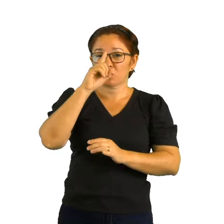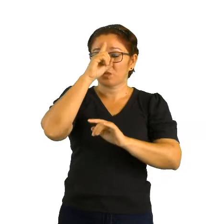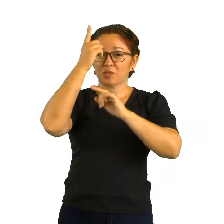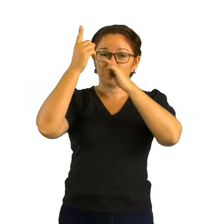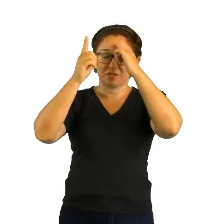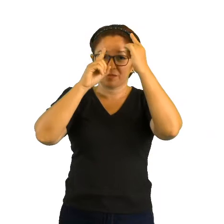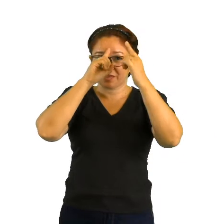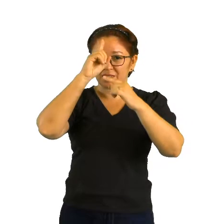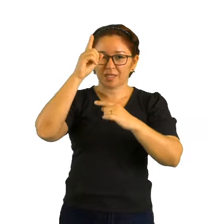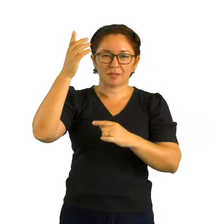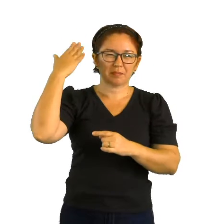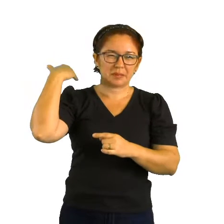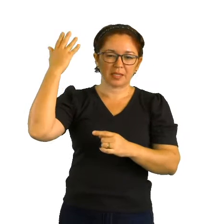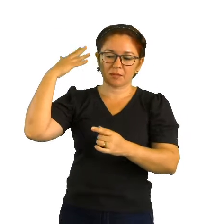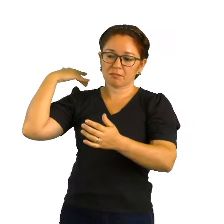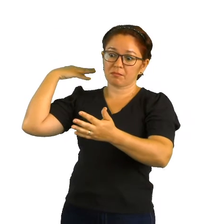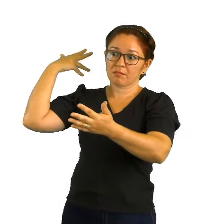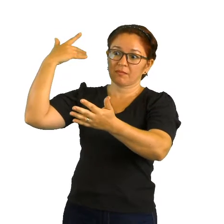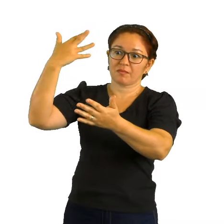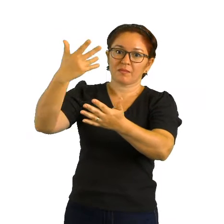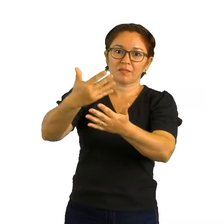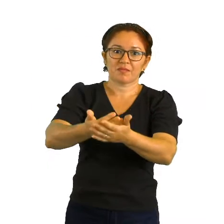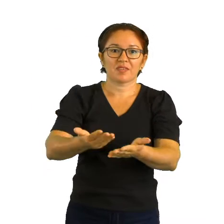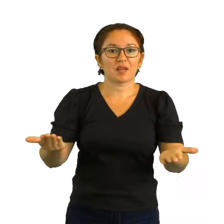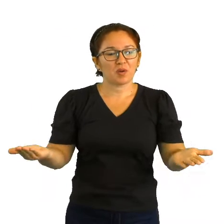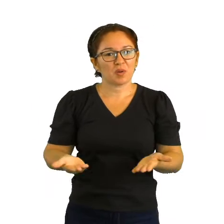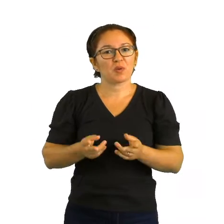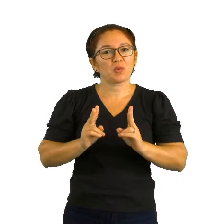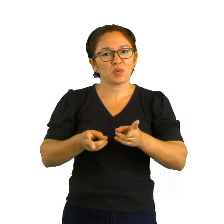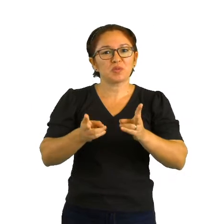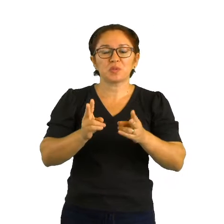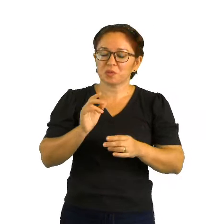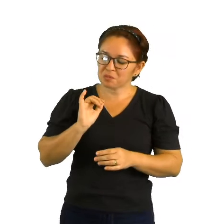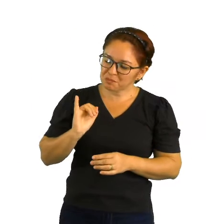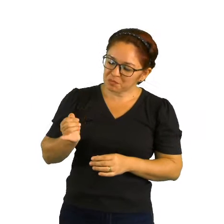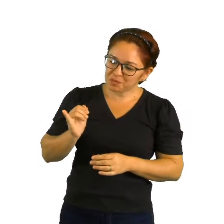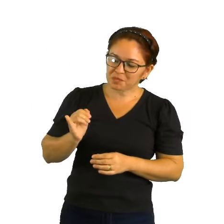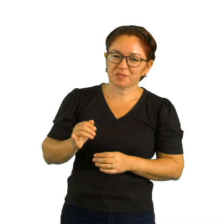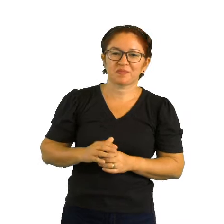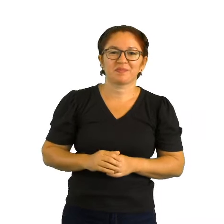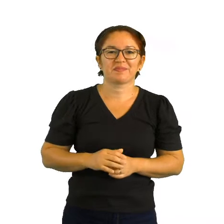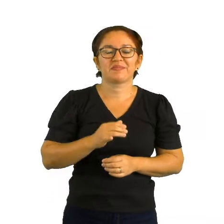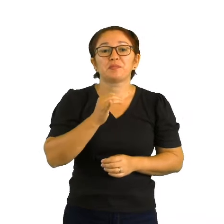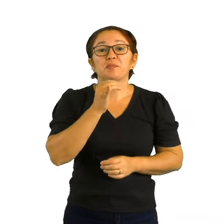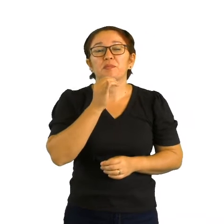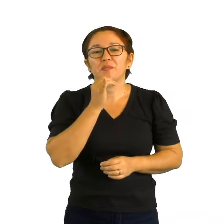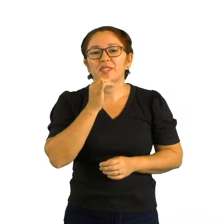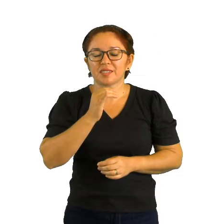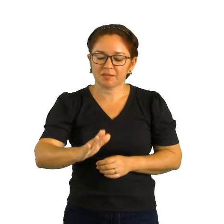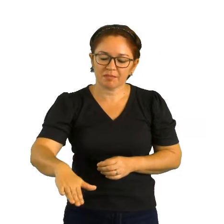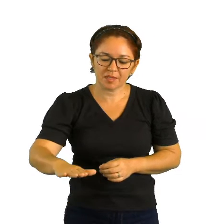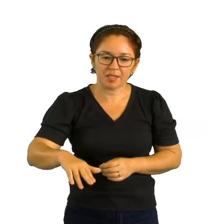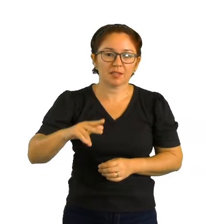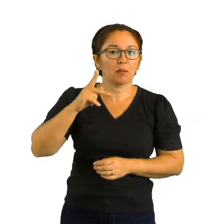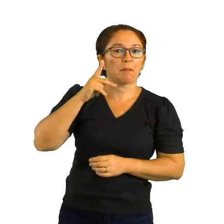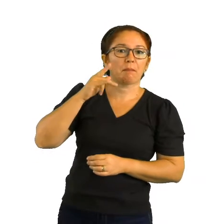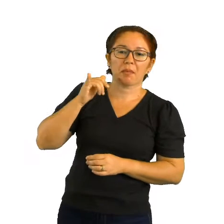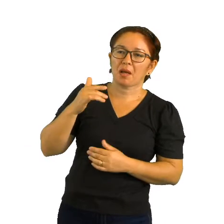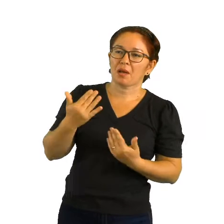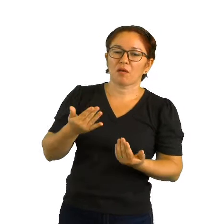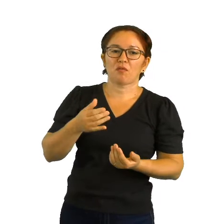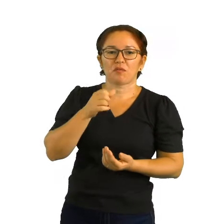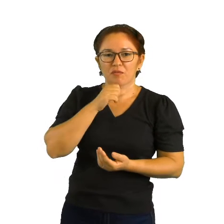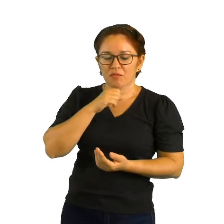são até hoje. Em geral, pais e avós costumam ler para